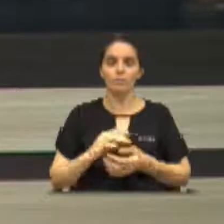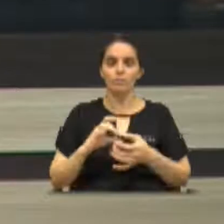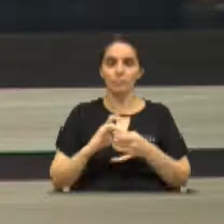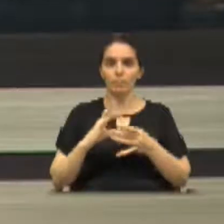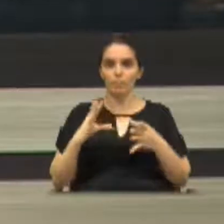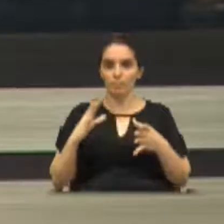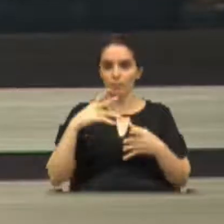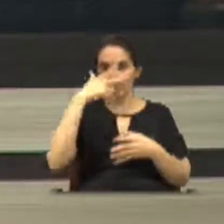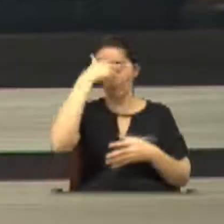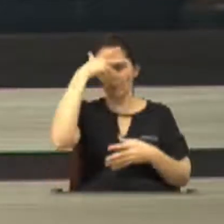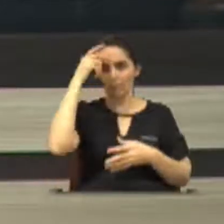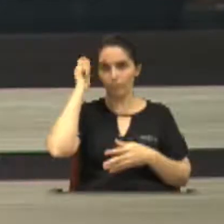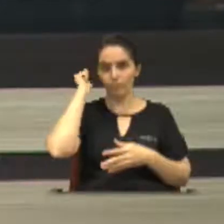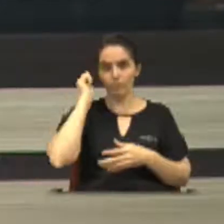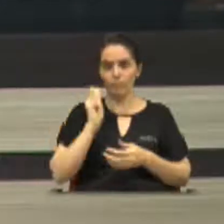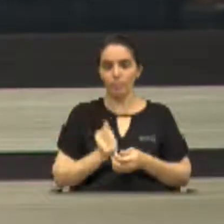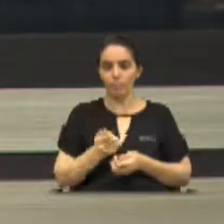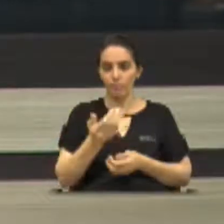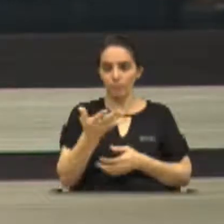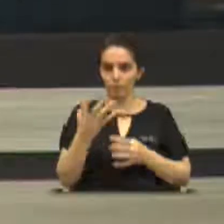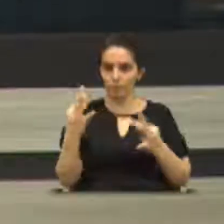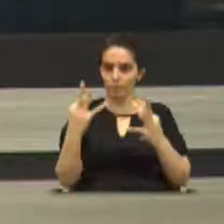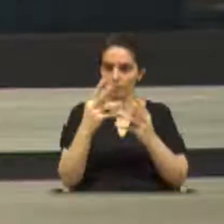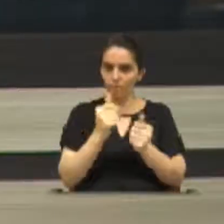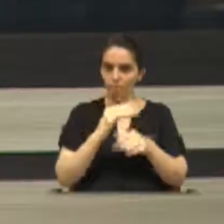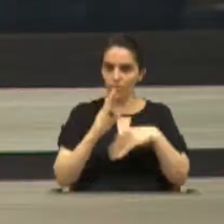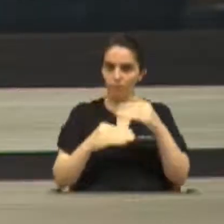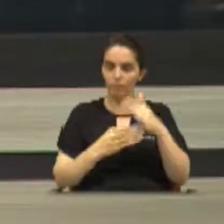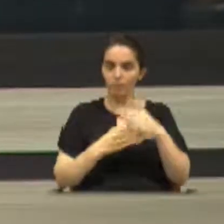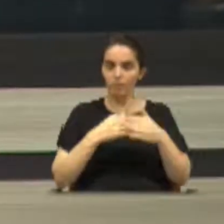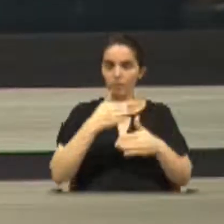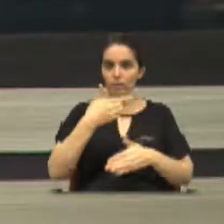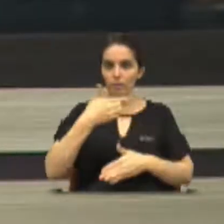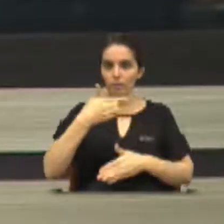Poder Executivo a destinar o valor global de até R$